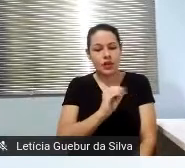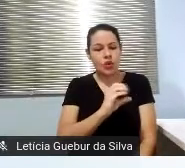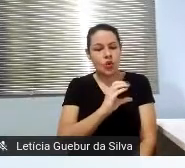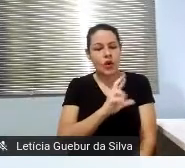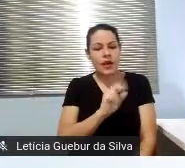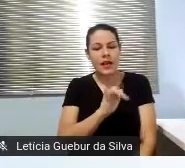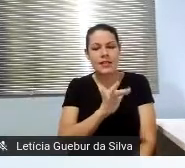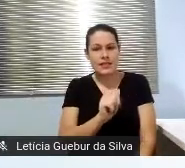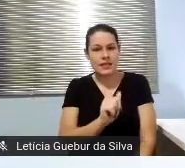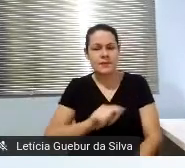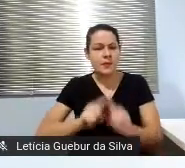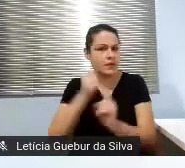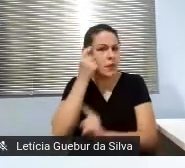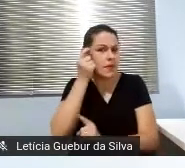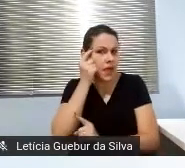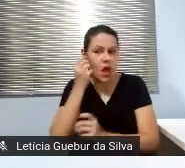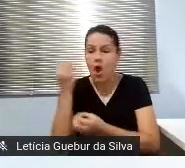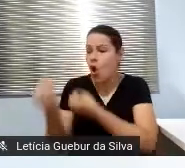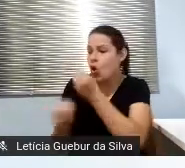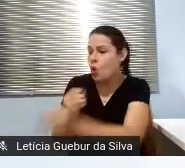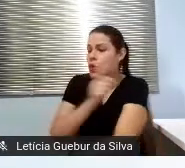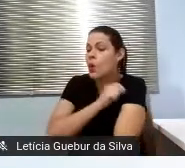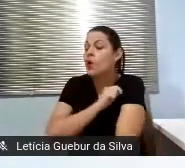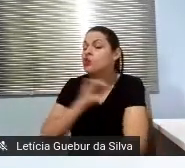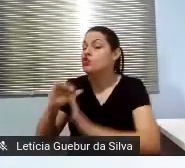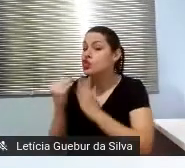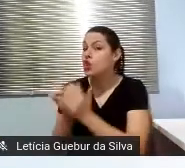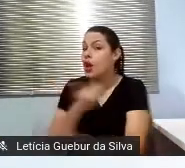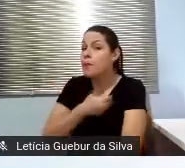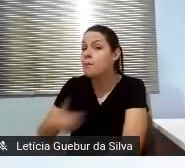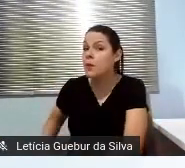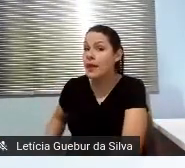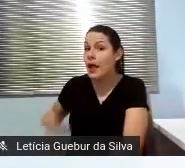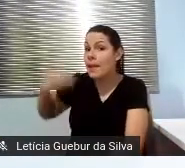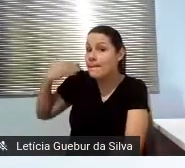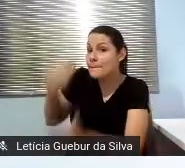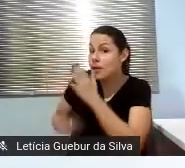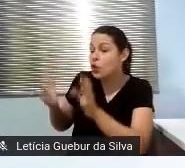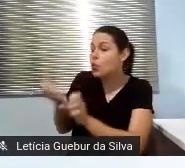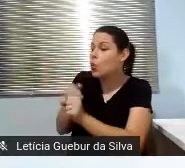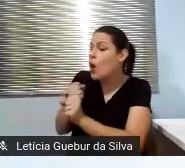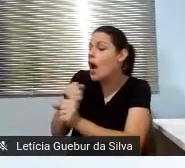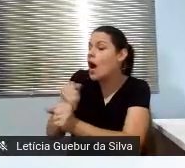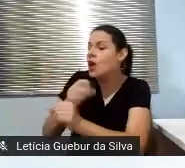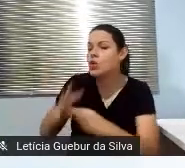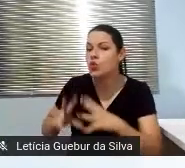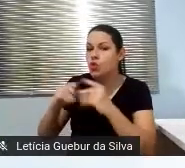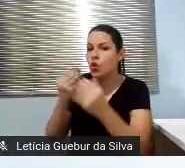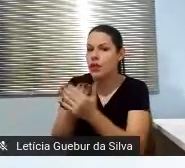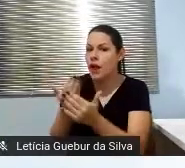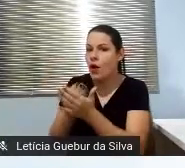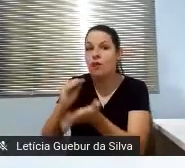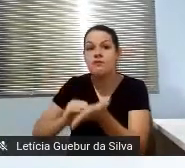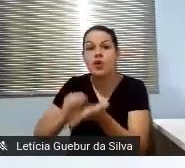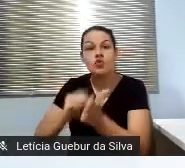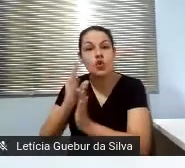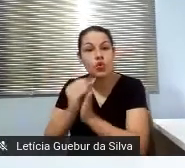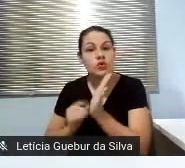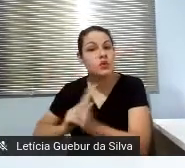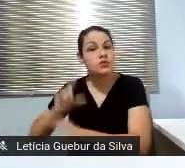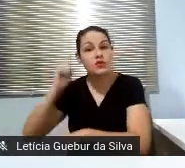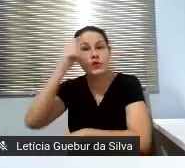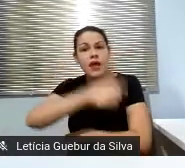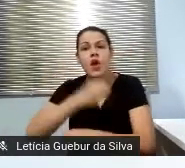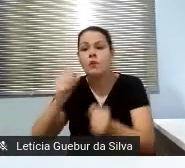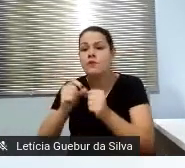como é que o aluno de escola pública que perdeu esse período todo de aula ou que teve toda essa dificuldade de aula, ele